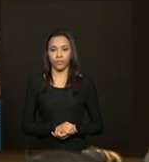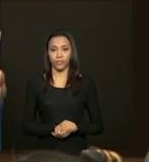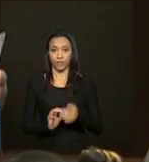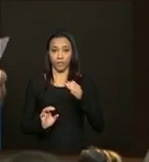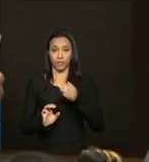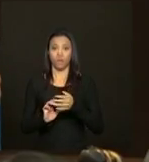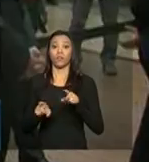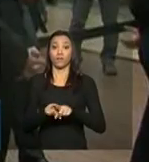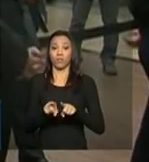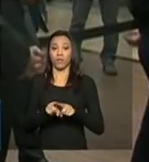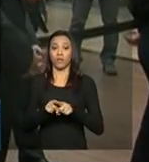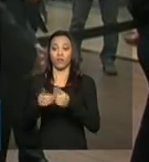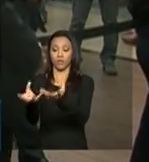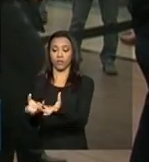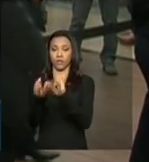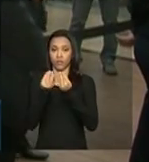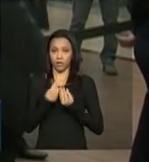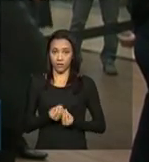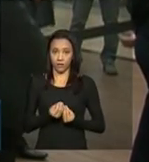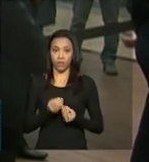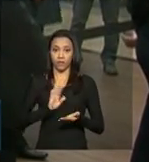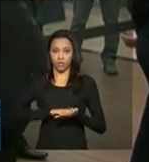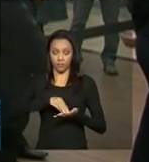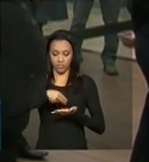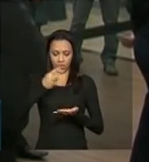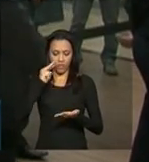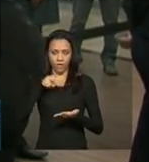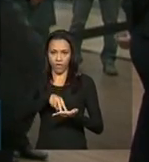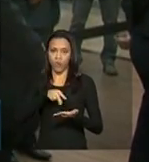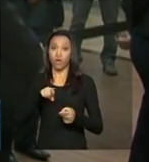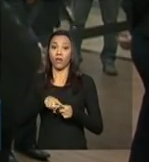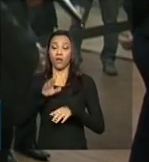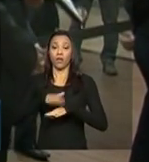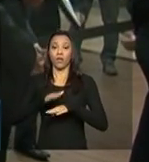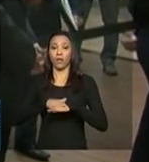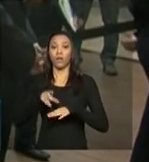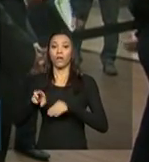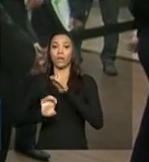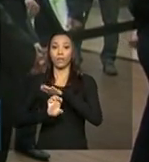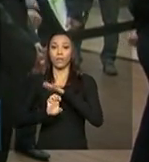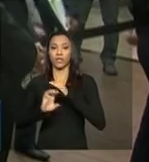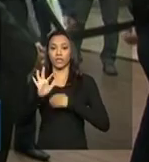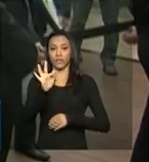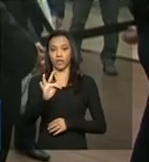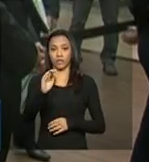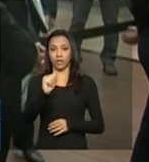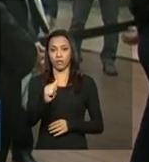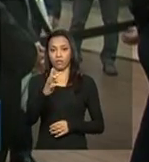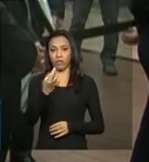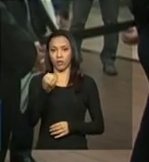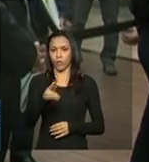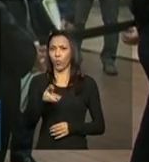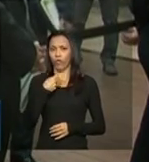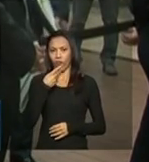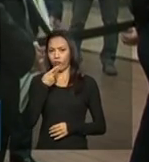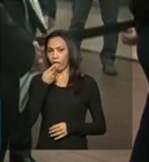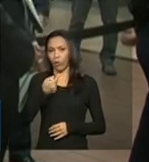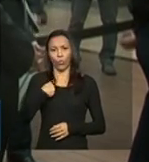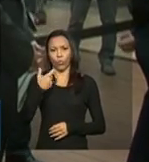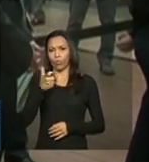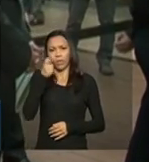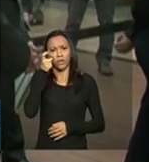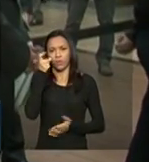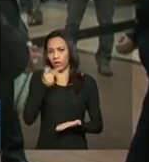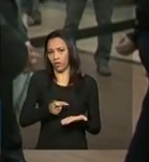Envelope entregue pela Alupar Investimento S.A., representado pela corretora Fator, declara que não possui interesse em apresentar a proposta financeira